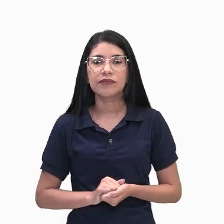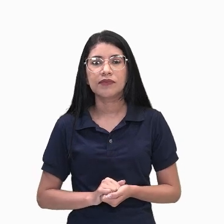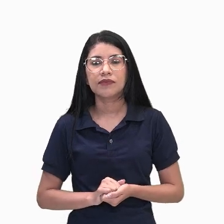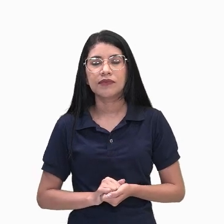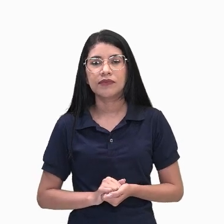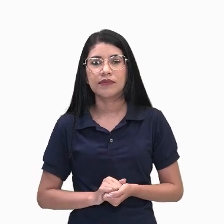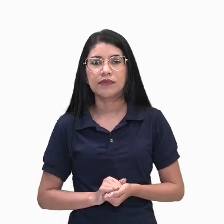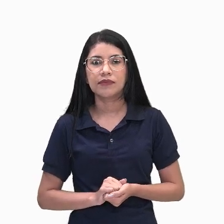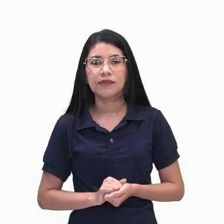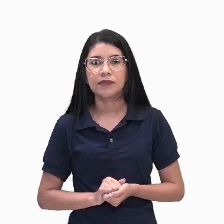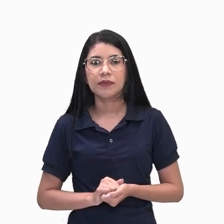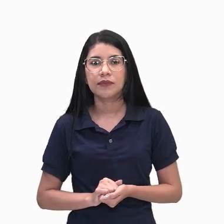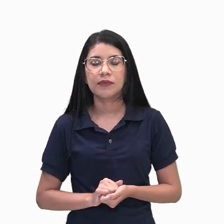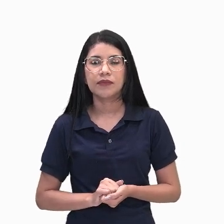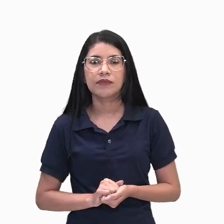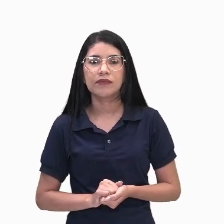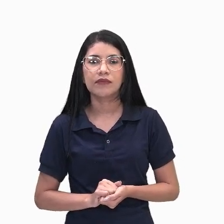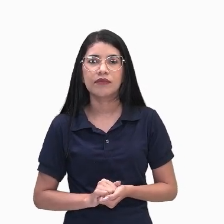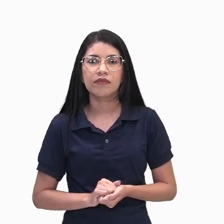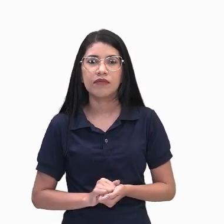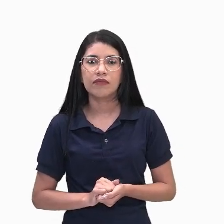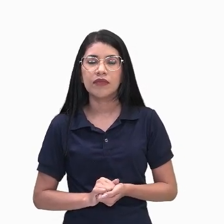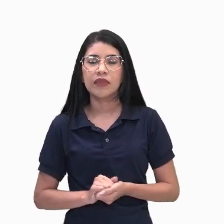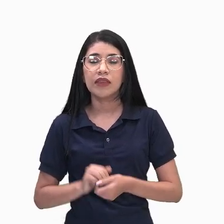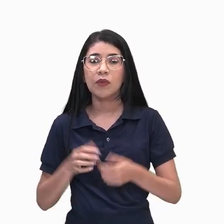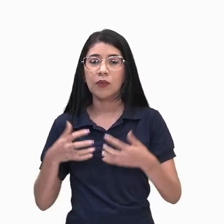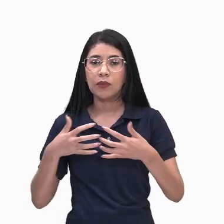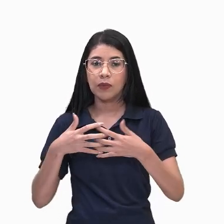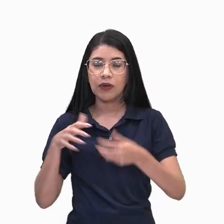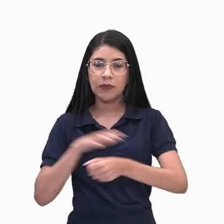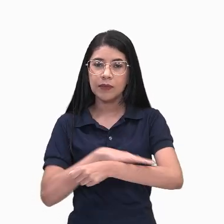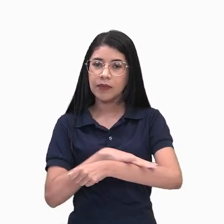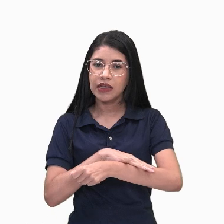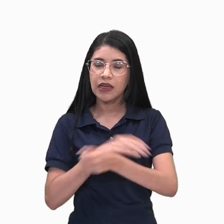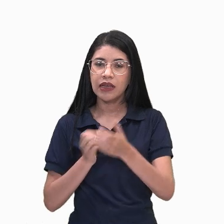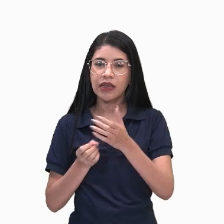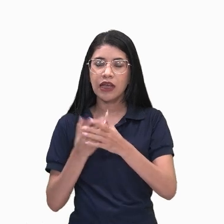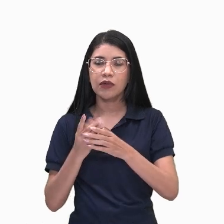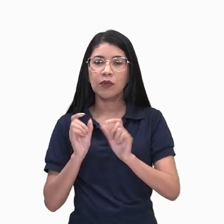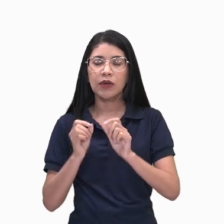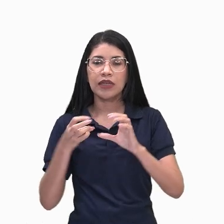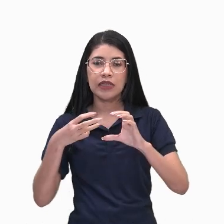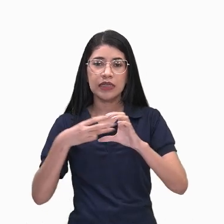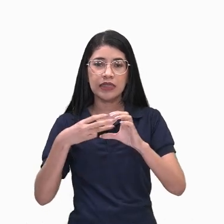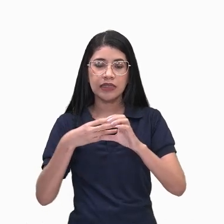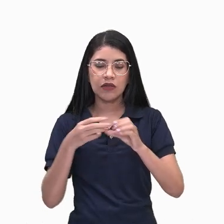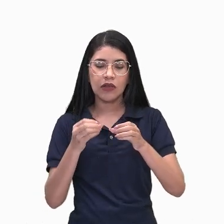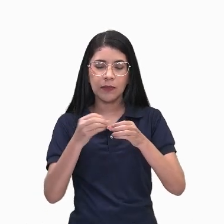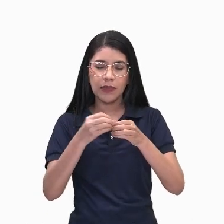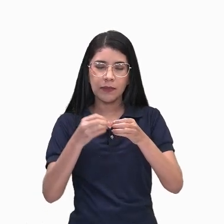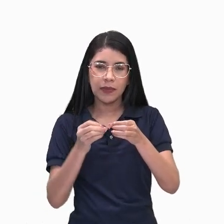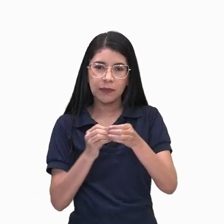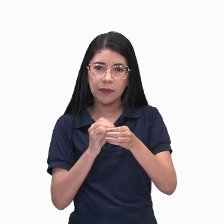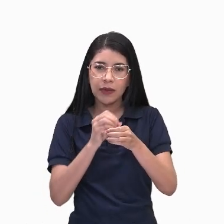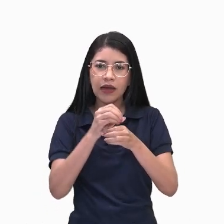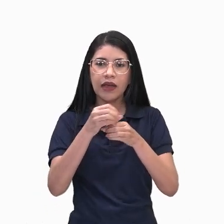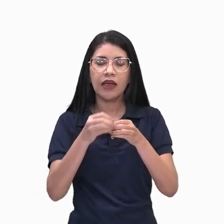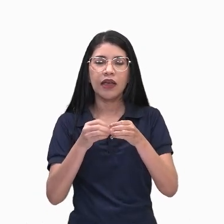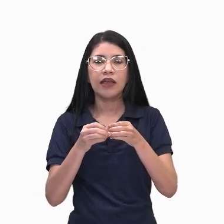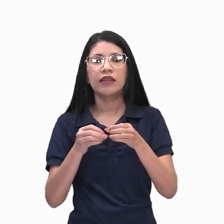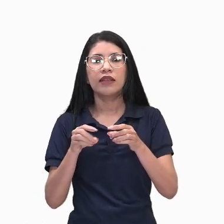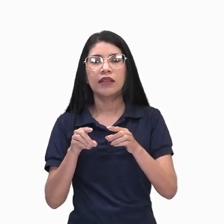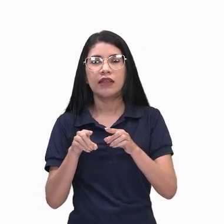observa comigo aí a nossa imagem. O tecido epitelial ele é formado por células unidas e com pouca